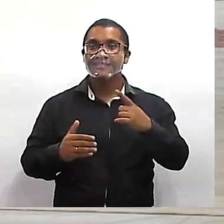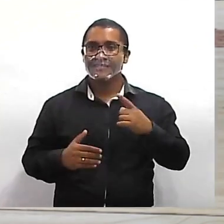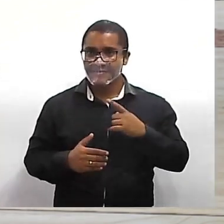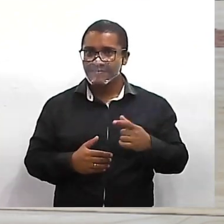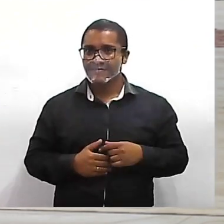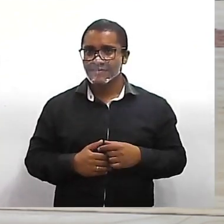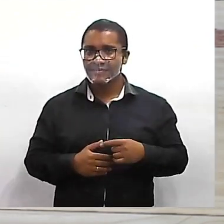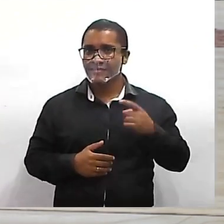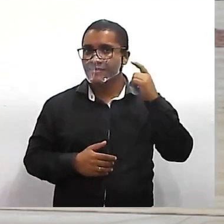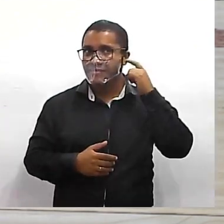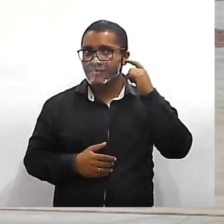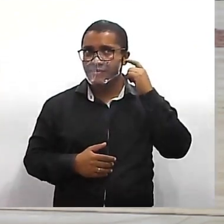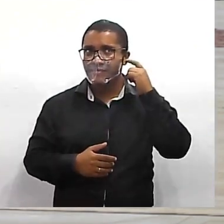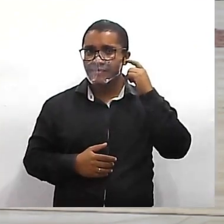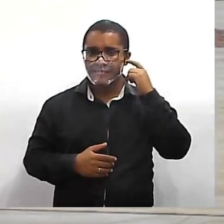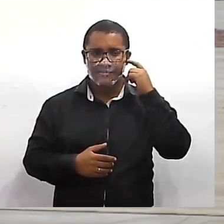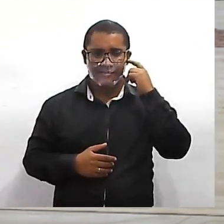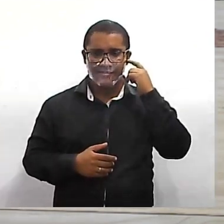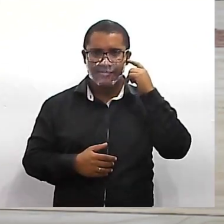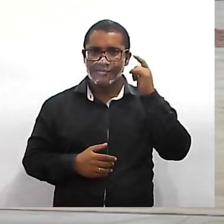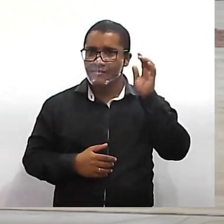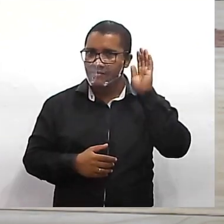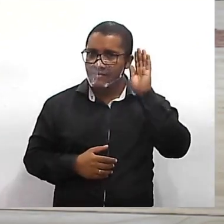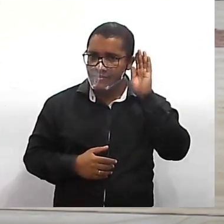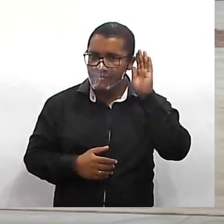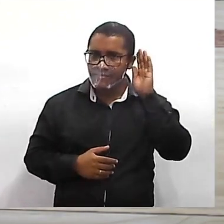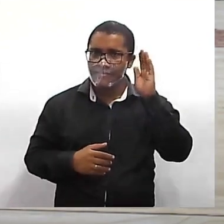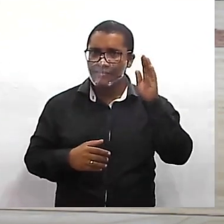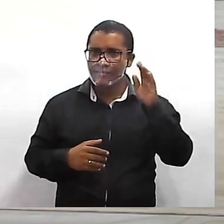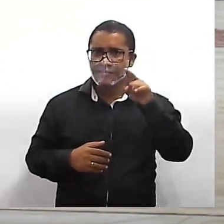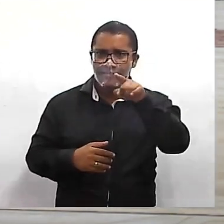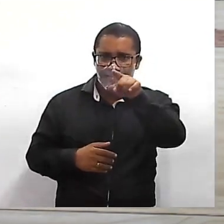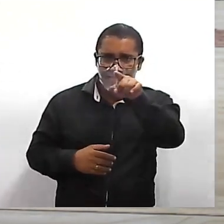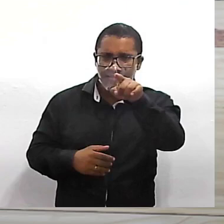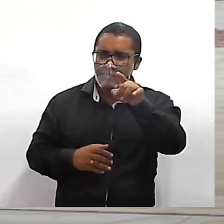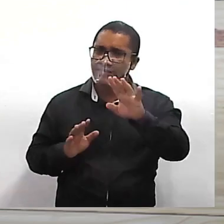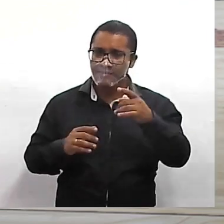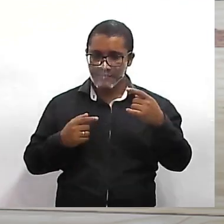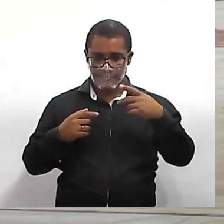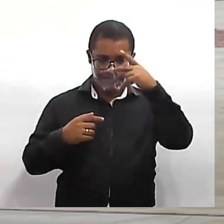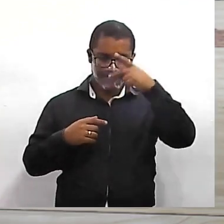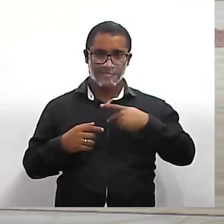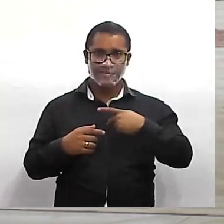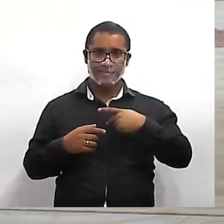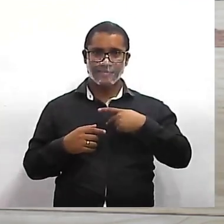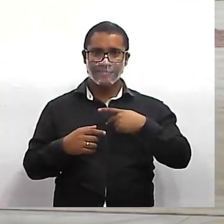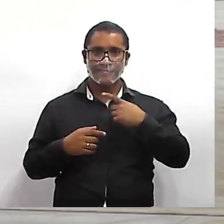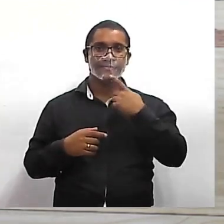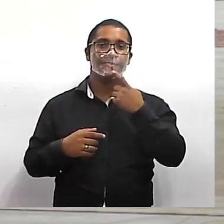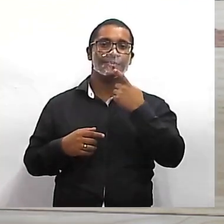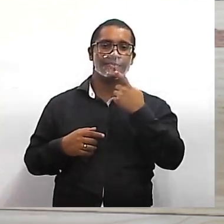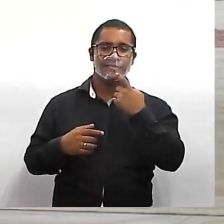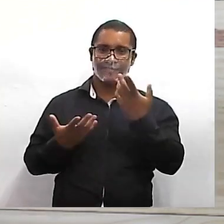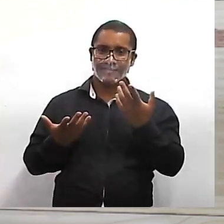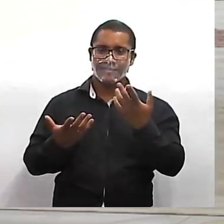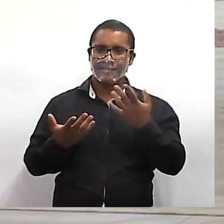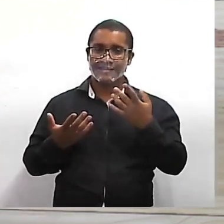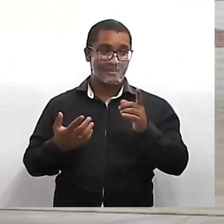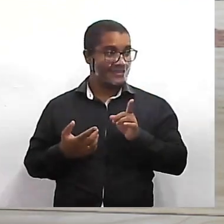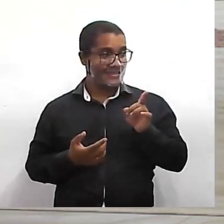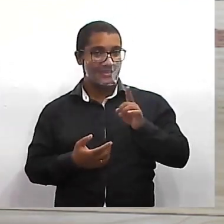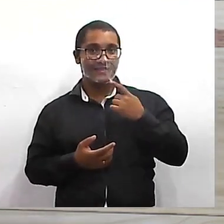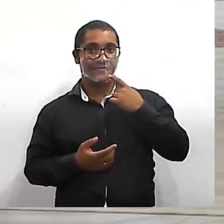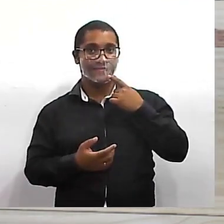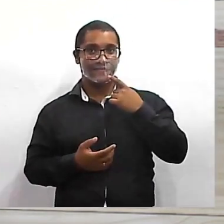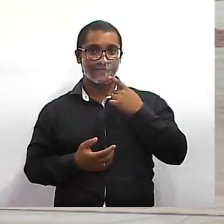da nossa boca é a nossa, não é a sua. Então, isso aqui é um desafio para a gente. Quando o André ele está falando